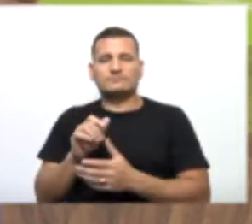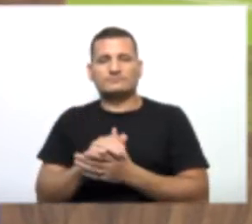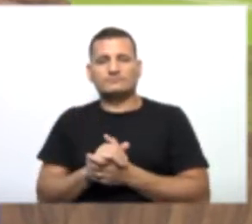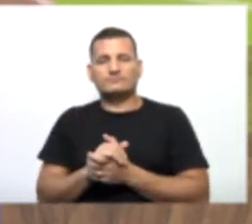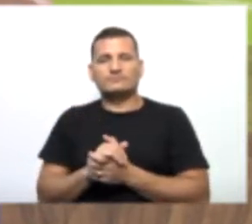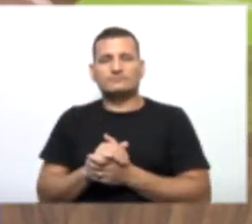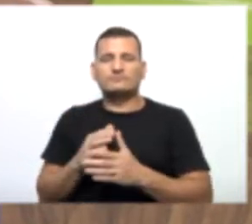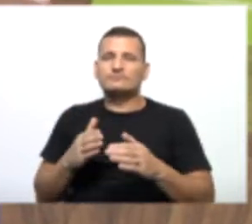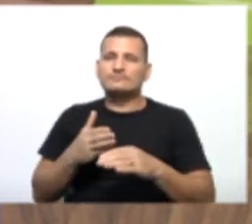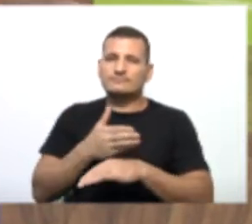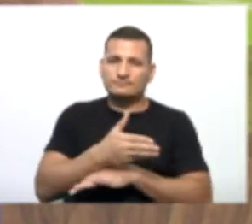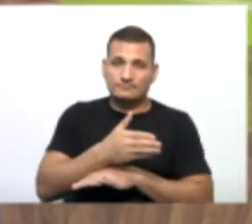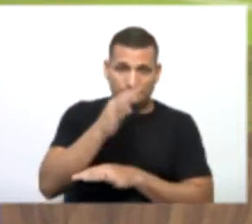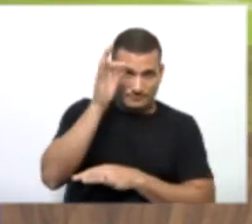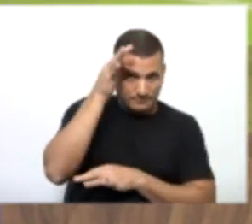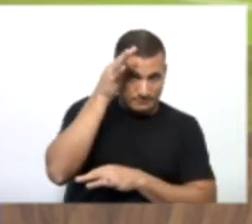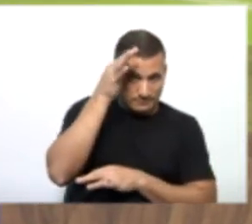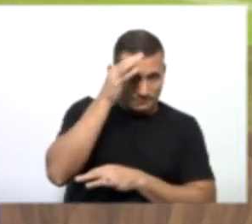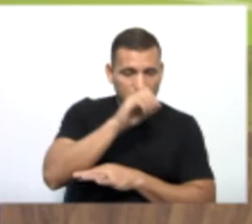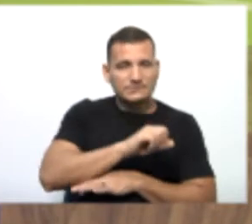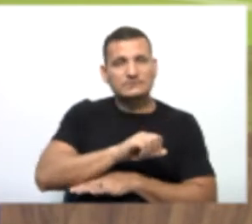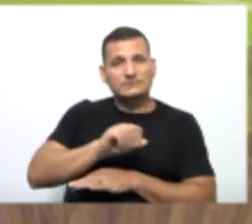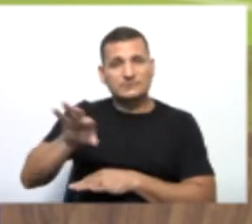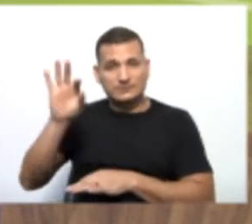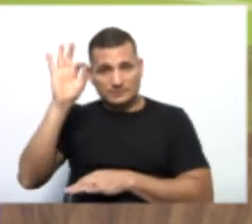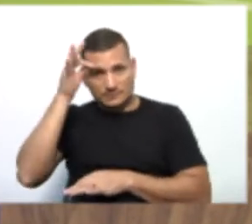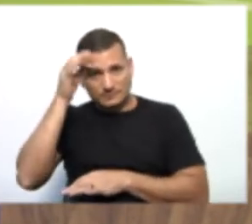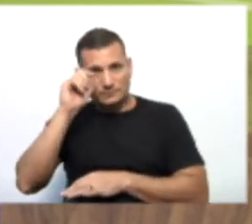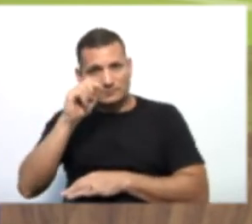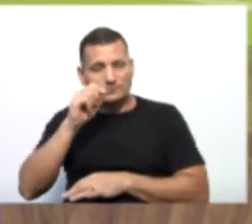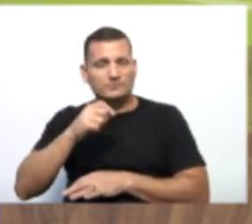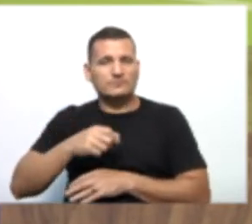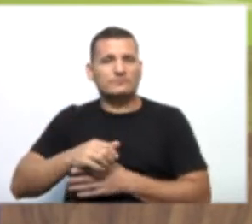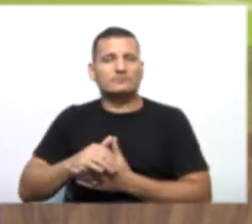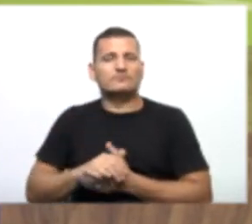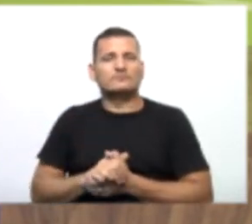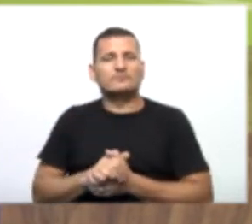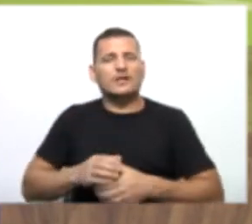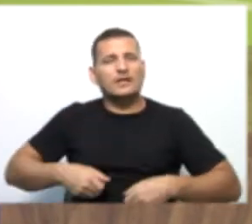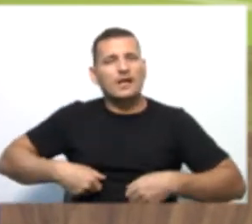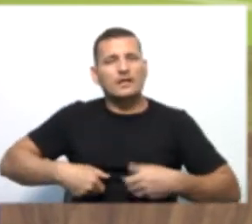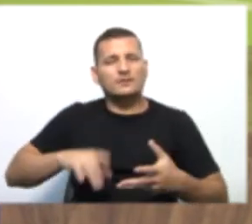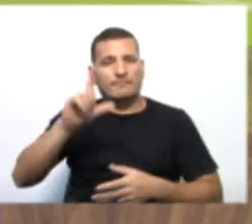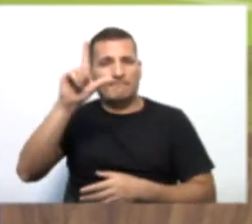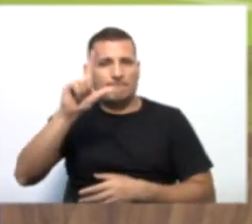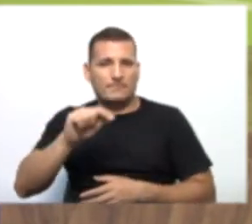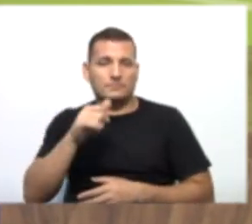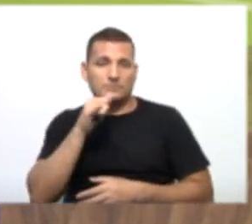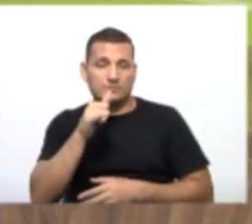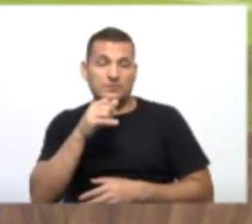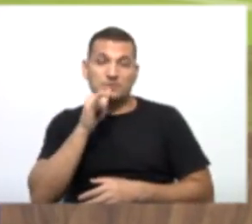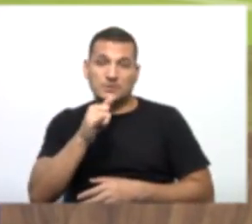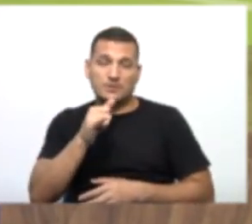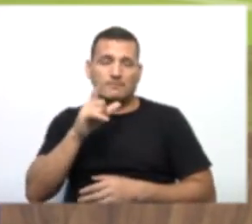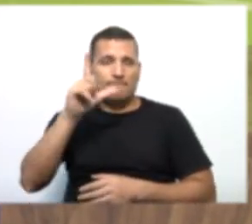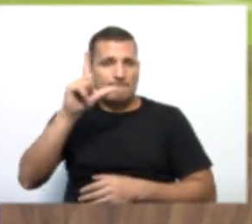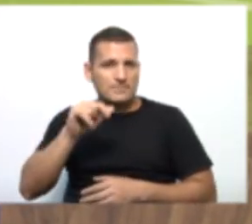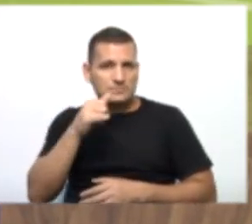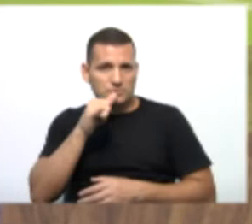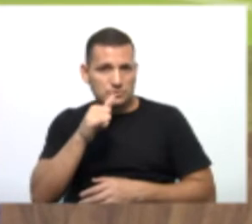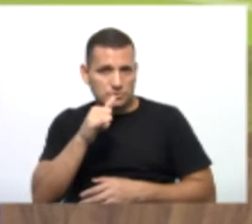né, e saíssem um pouco mais cedo, eles iriam gastar menos energia. Se gastar menos energia, o consumo vai cair. É